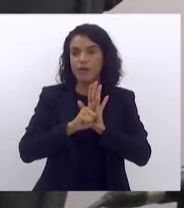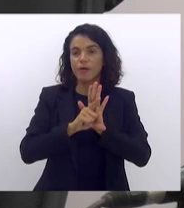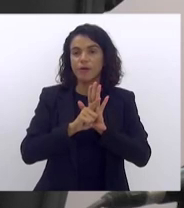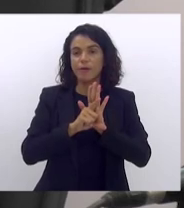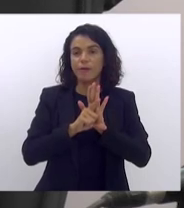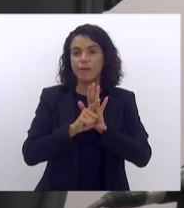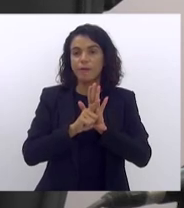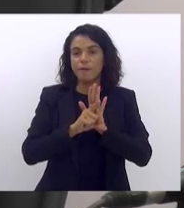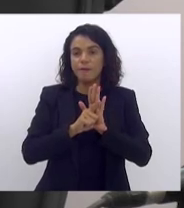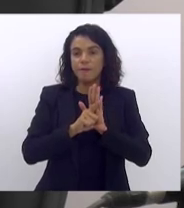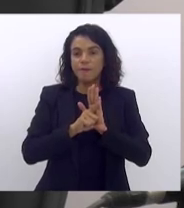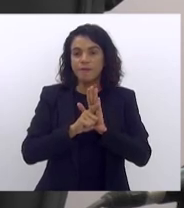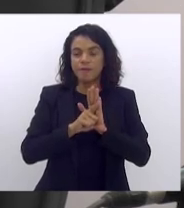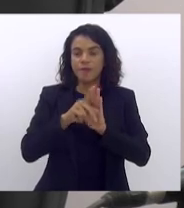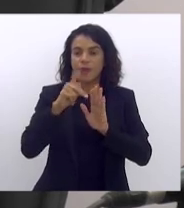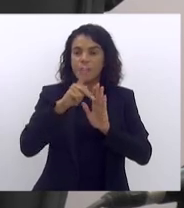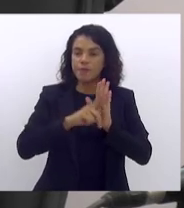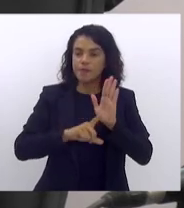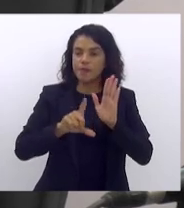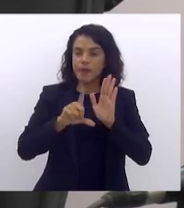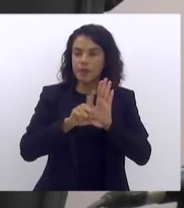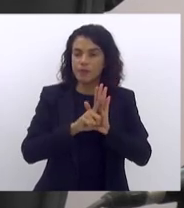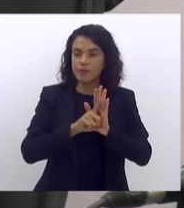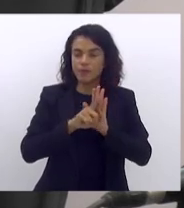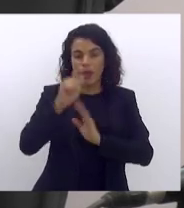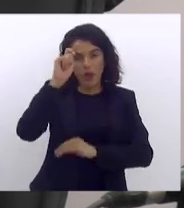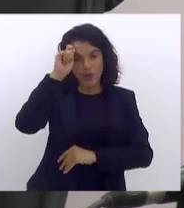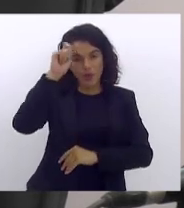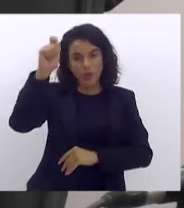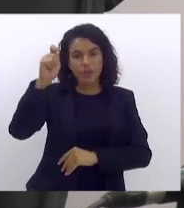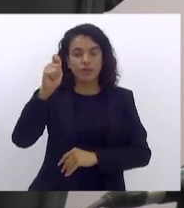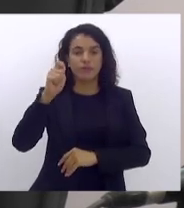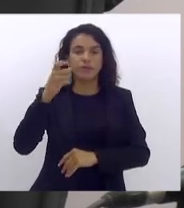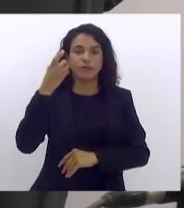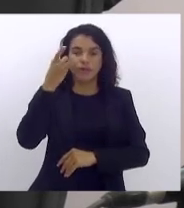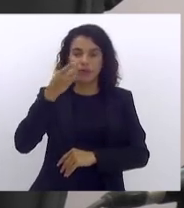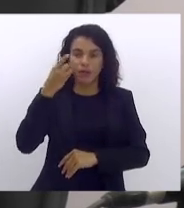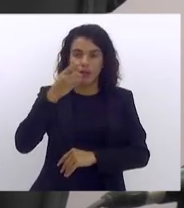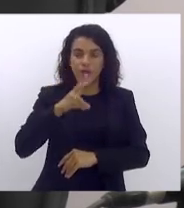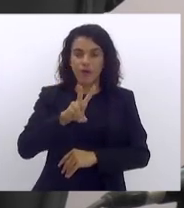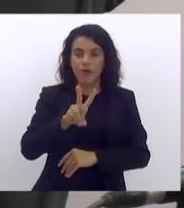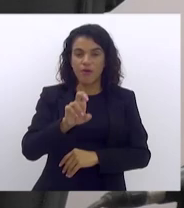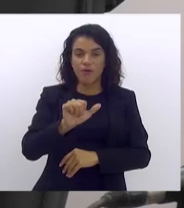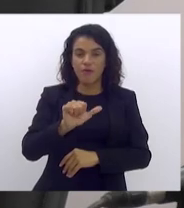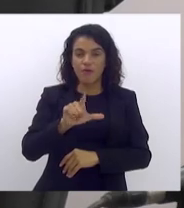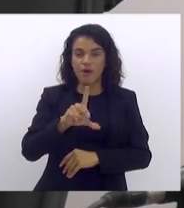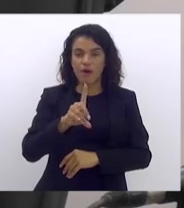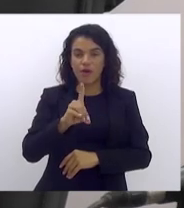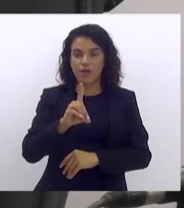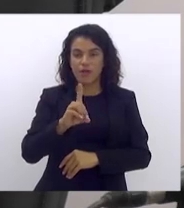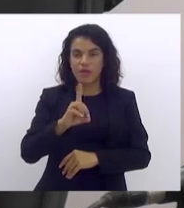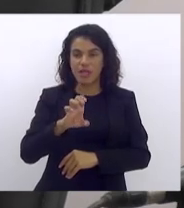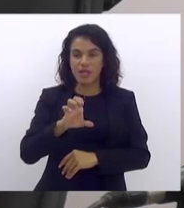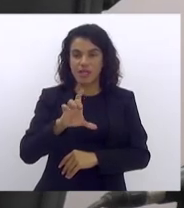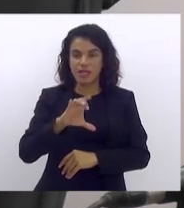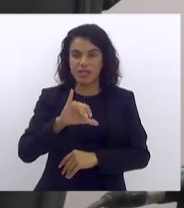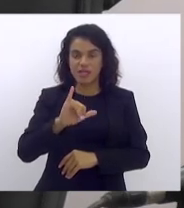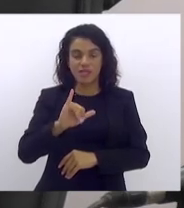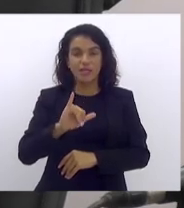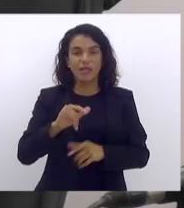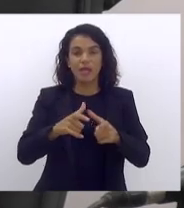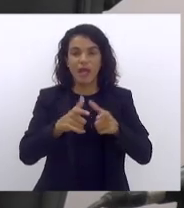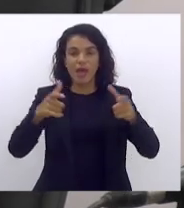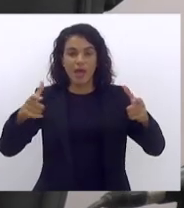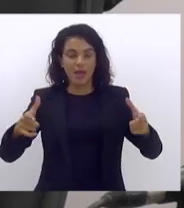anterior, um projeto de autoria do deputado Valdeci da Saúde, isso, que ampliava as competências